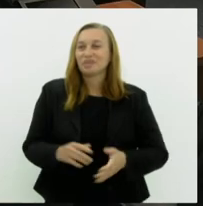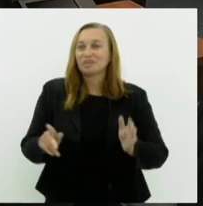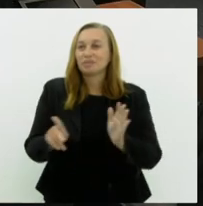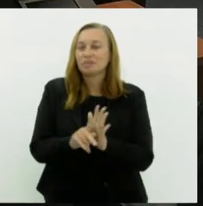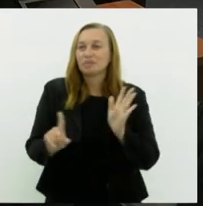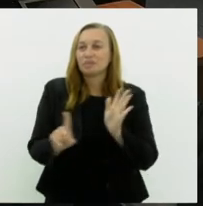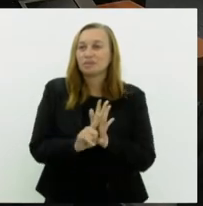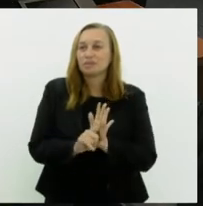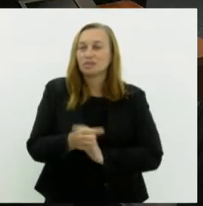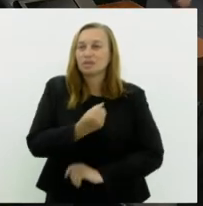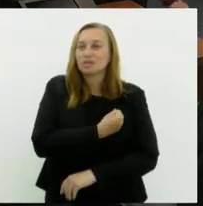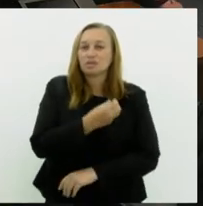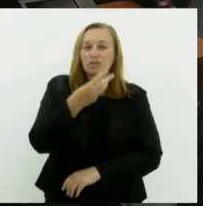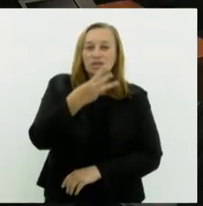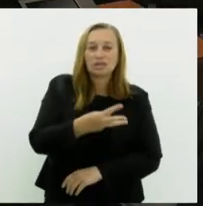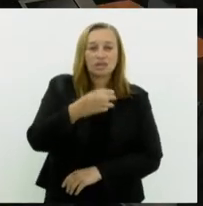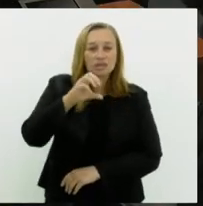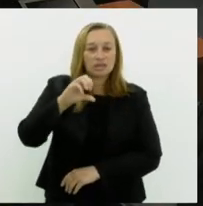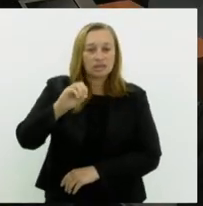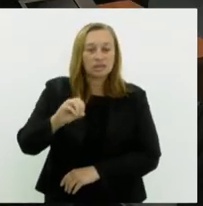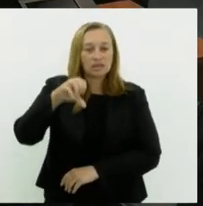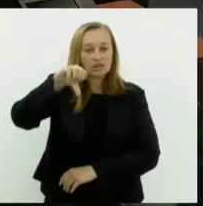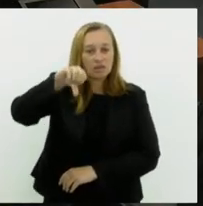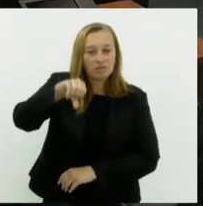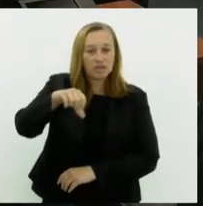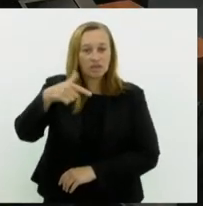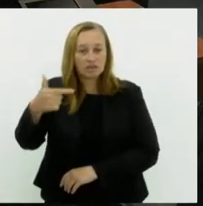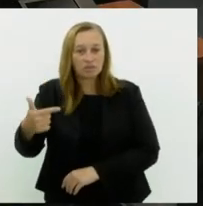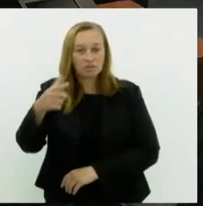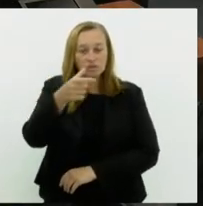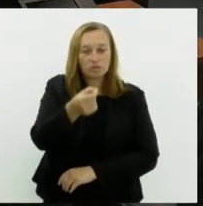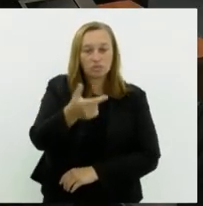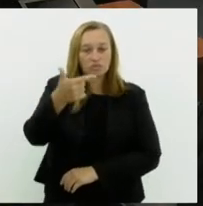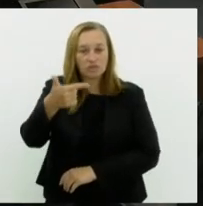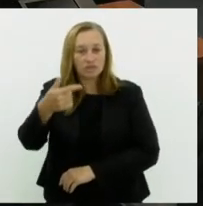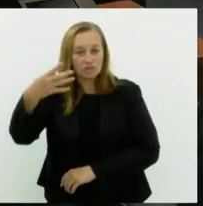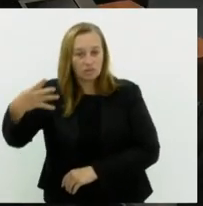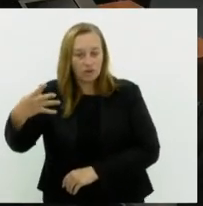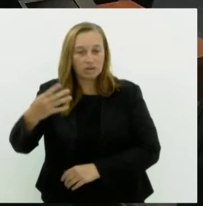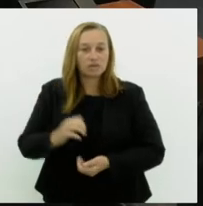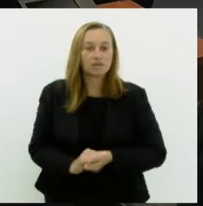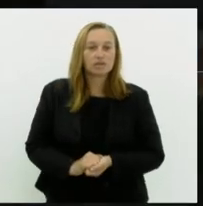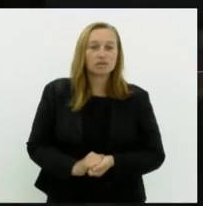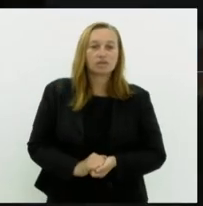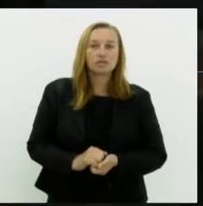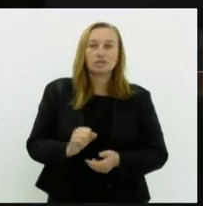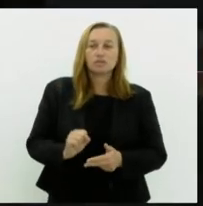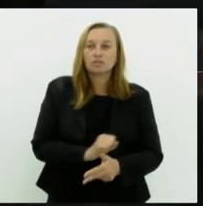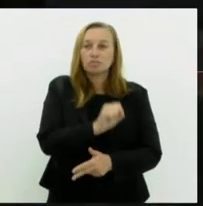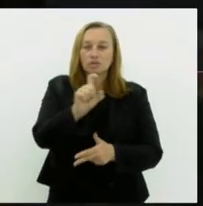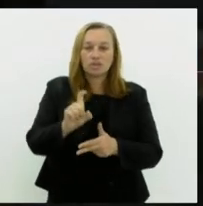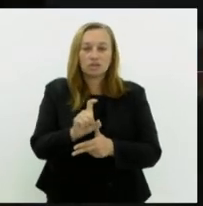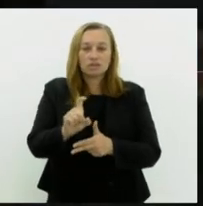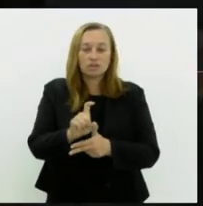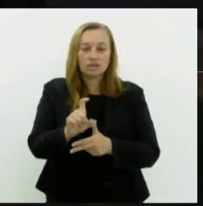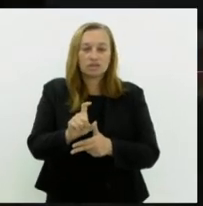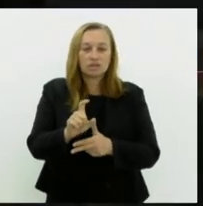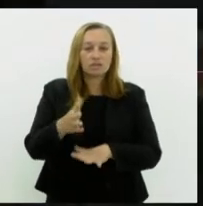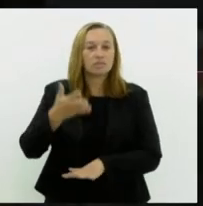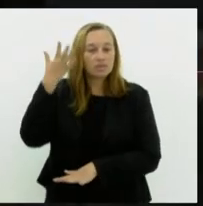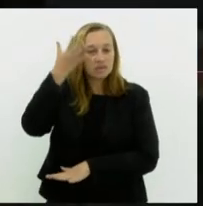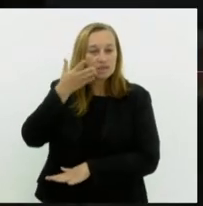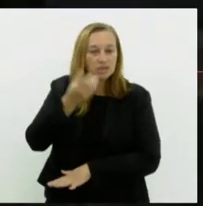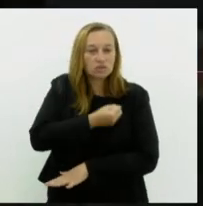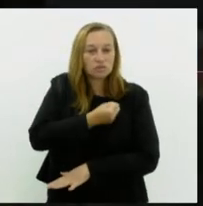Projeto de lei número 3092 de 2024, de autoria do Poder Executivo, mensagem